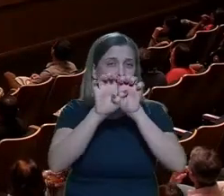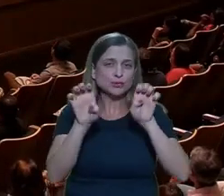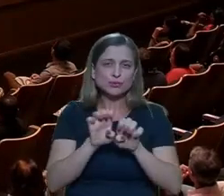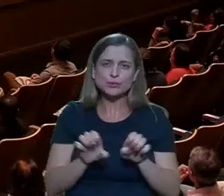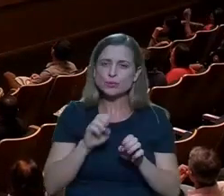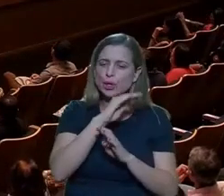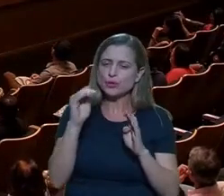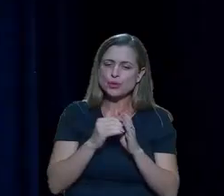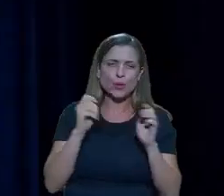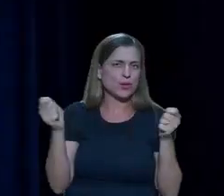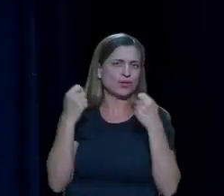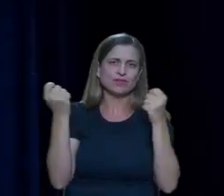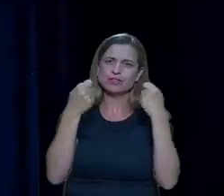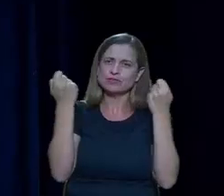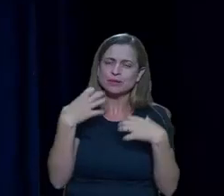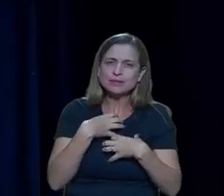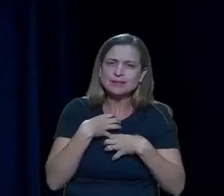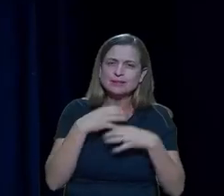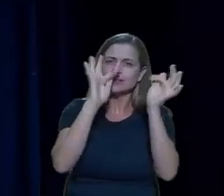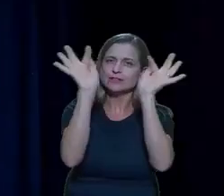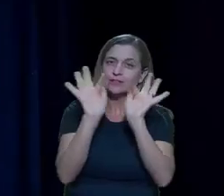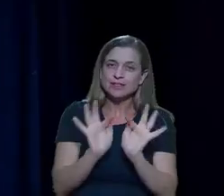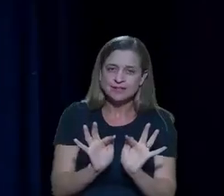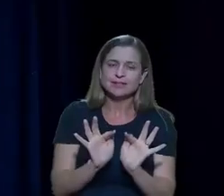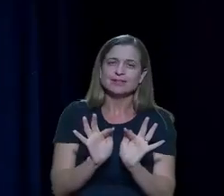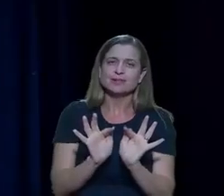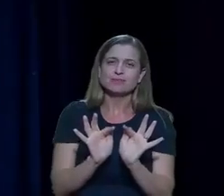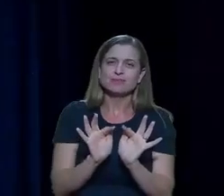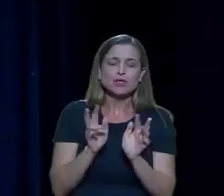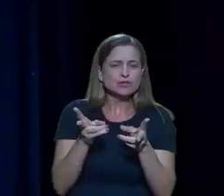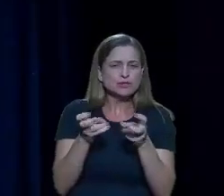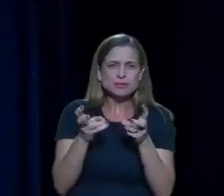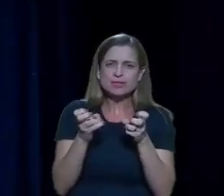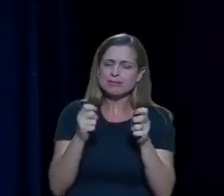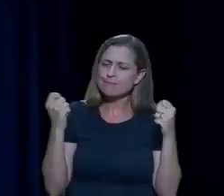desse festival. A gente fica muito feliz, né, de ver esse grande